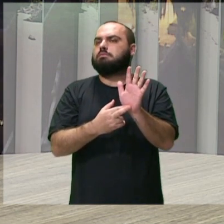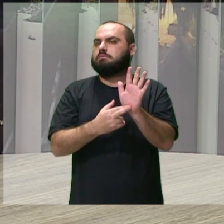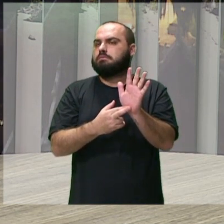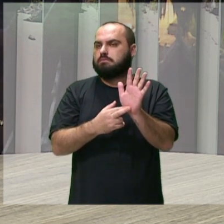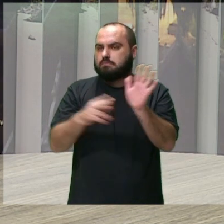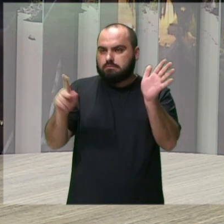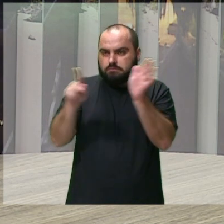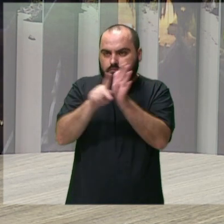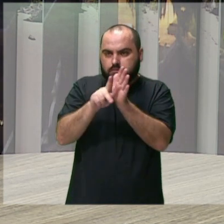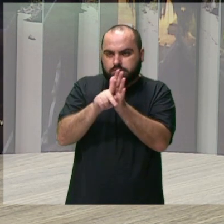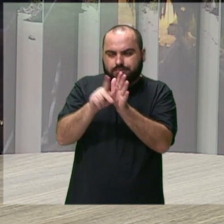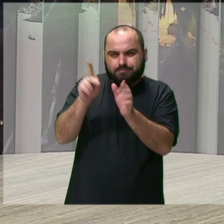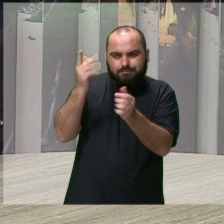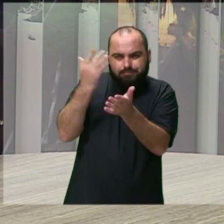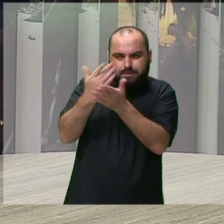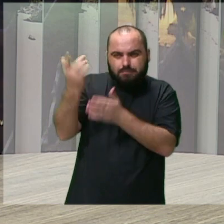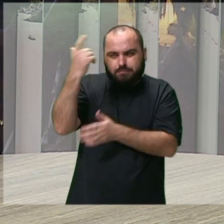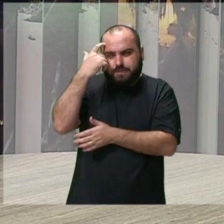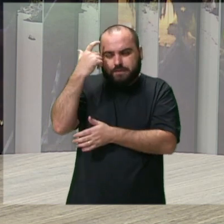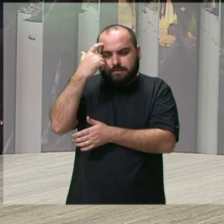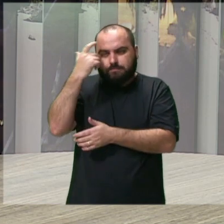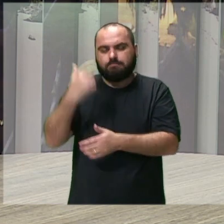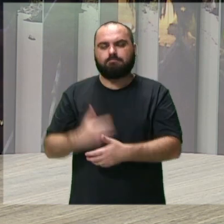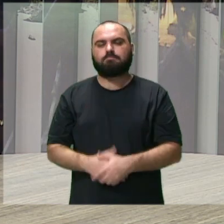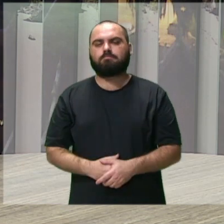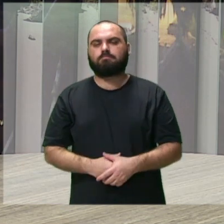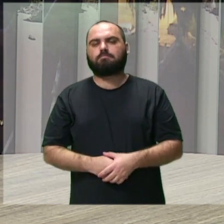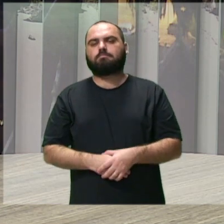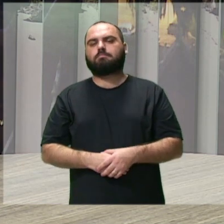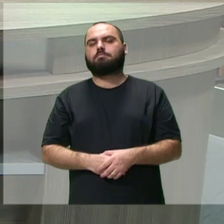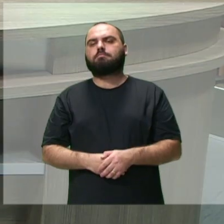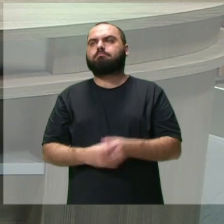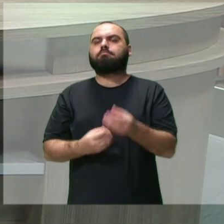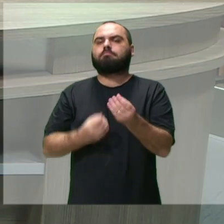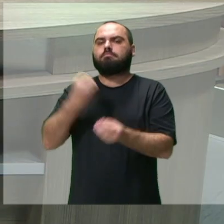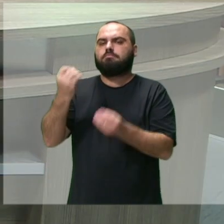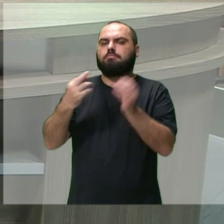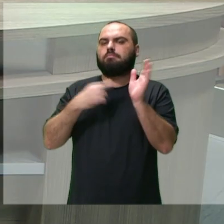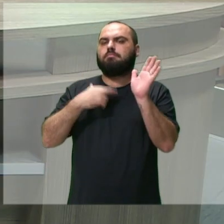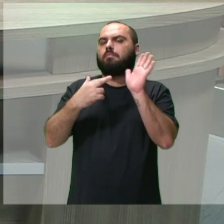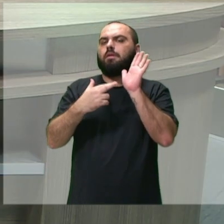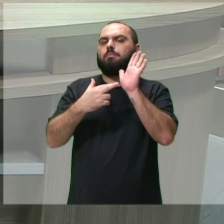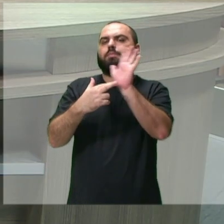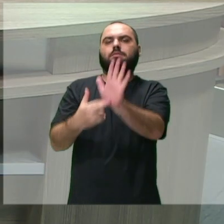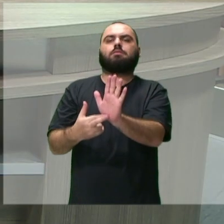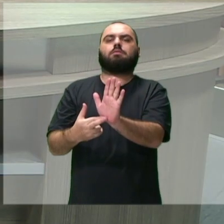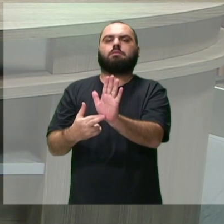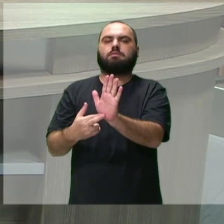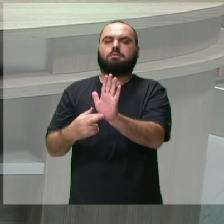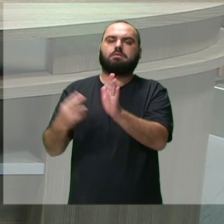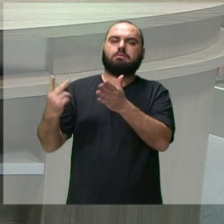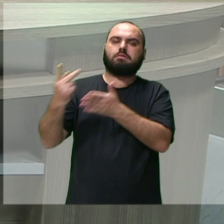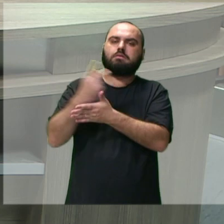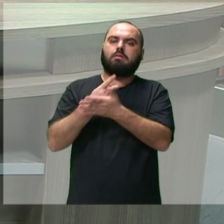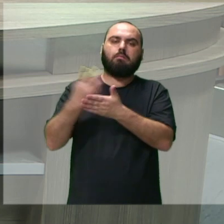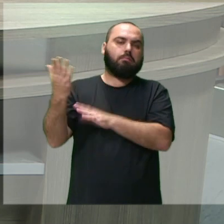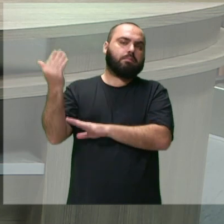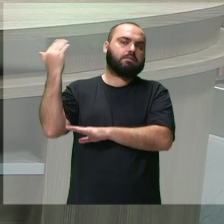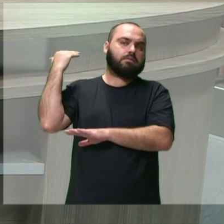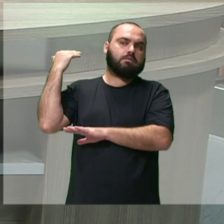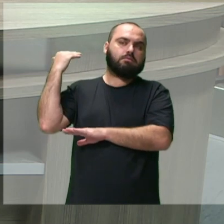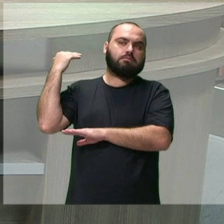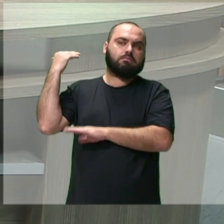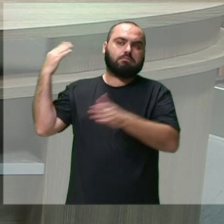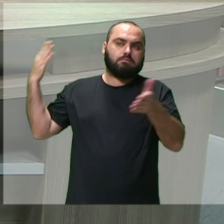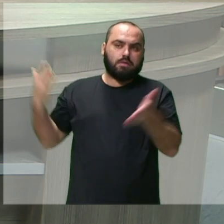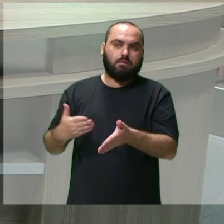criação passou pelo seguinte: como que eu poderia representar visualmente o passado, o presente e o